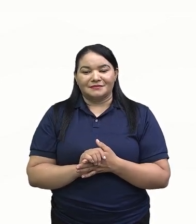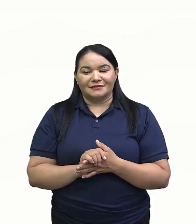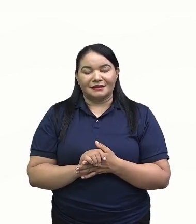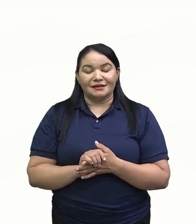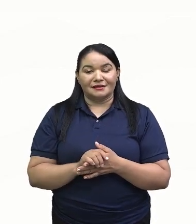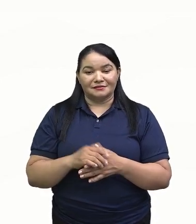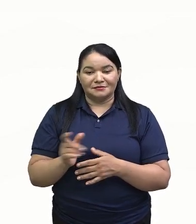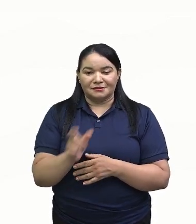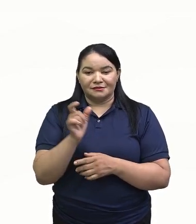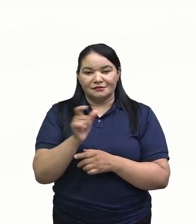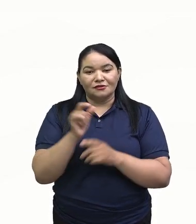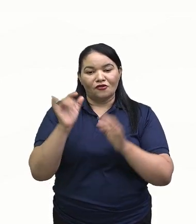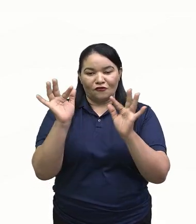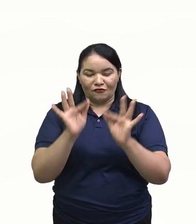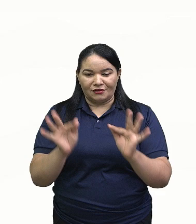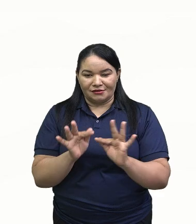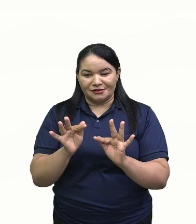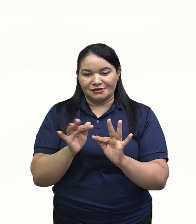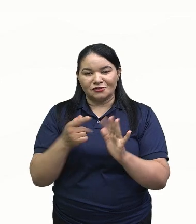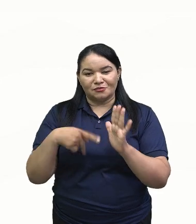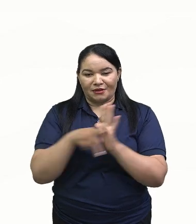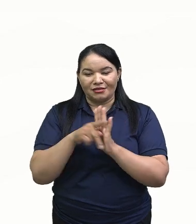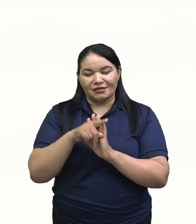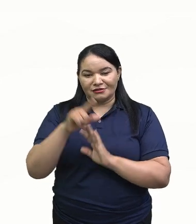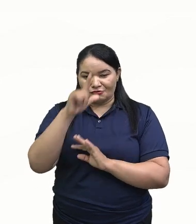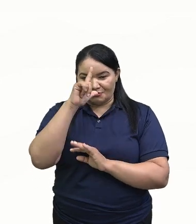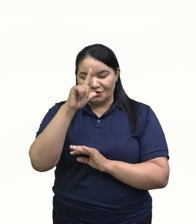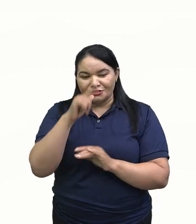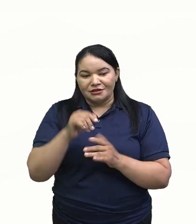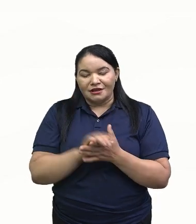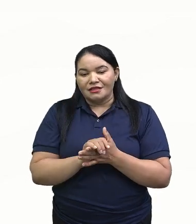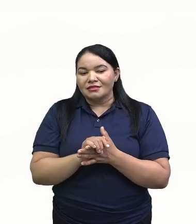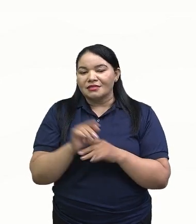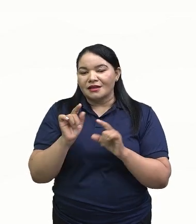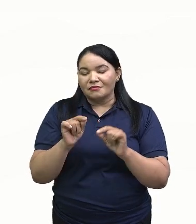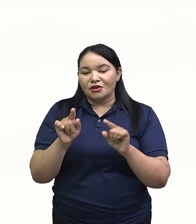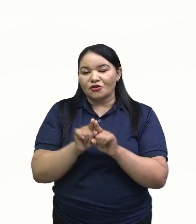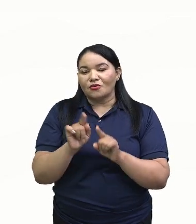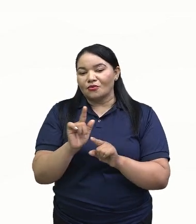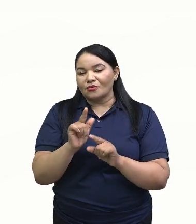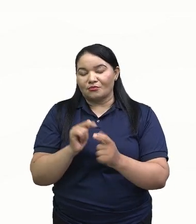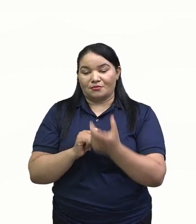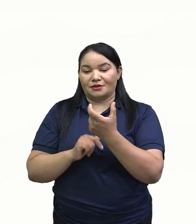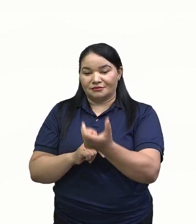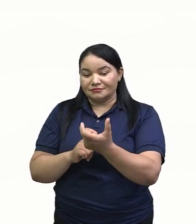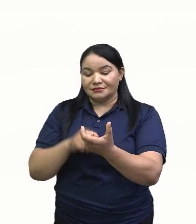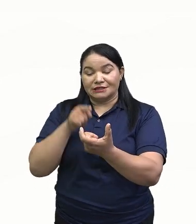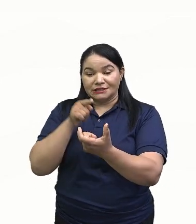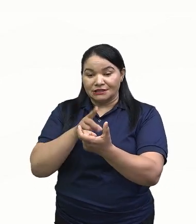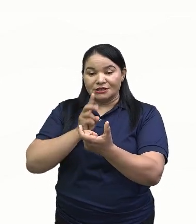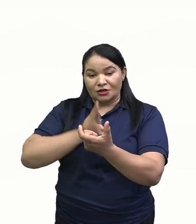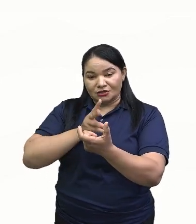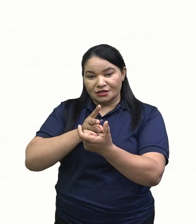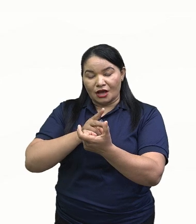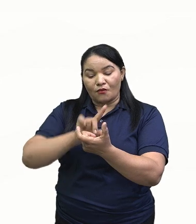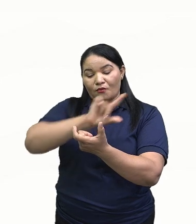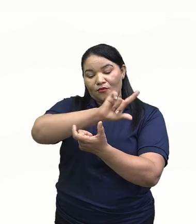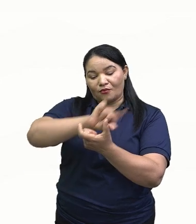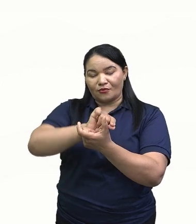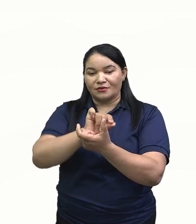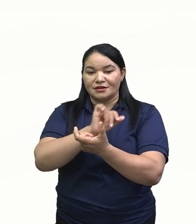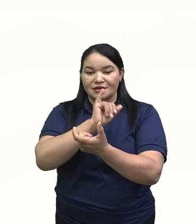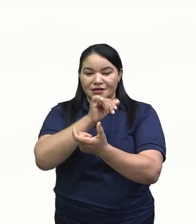latim e a partir dele você cria uma nova utilizando esse in, que é o prefixo. Então, esse